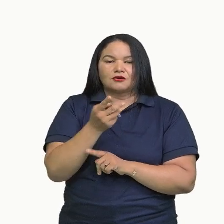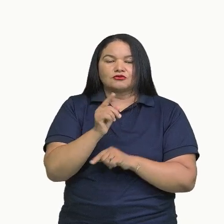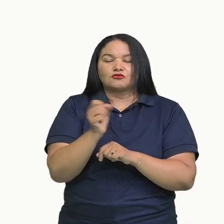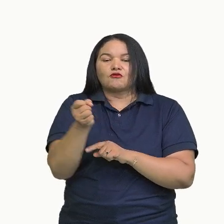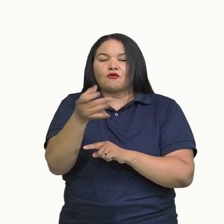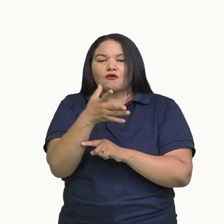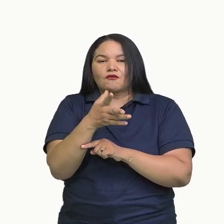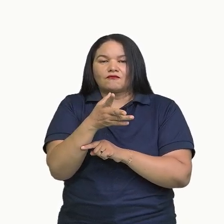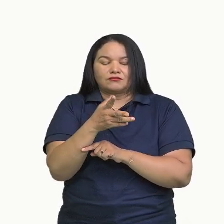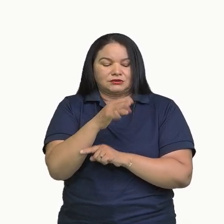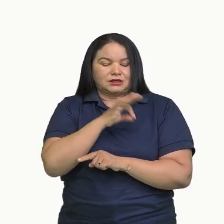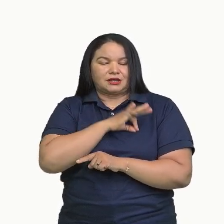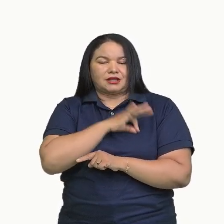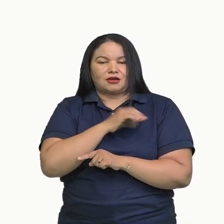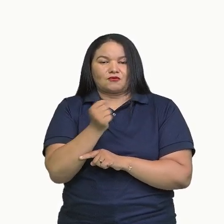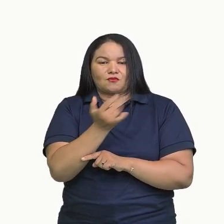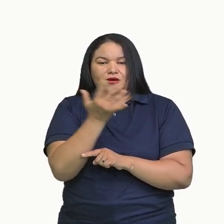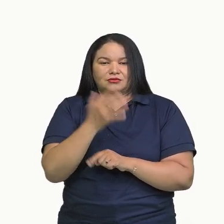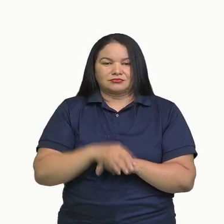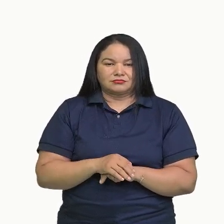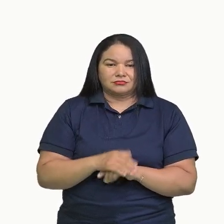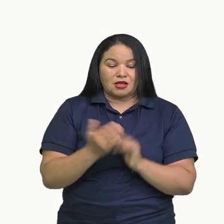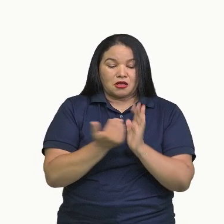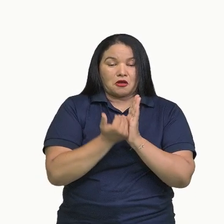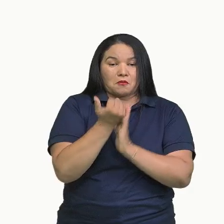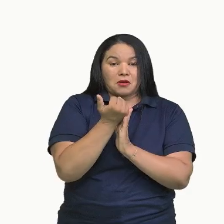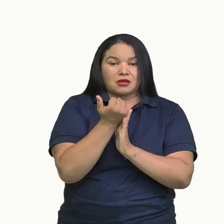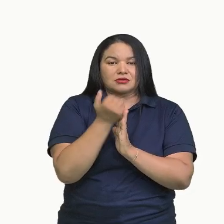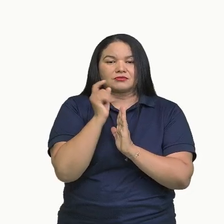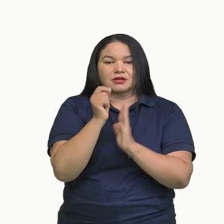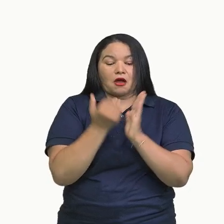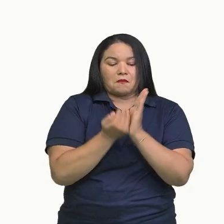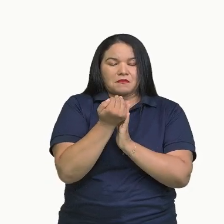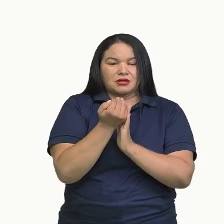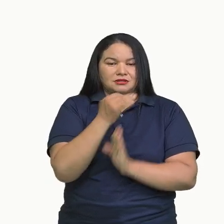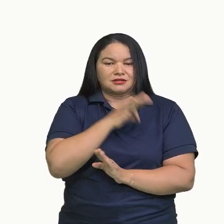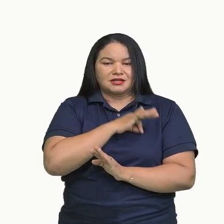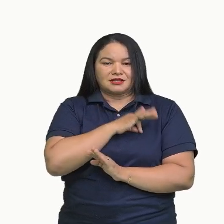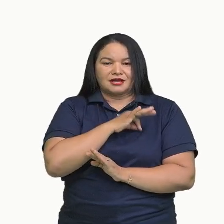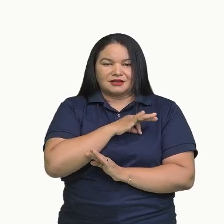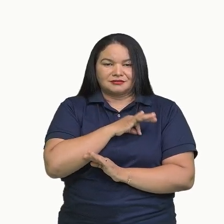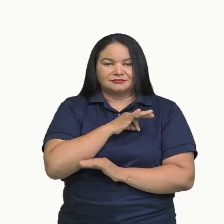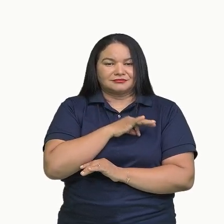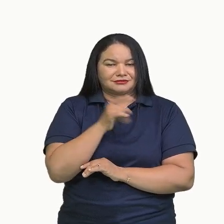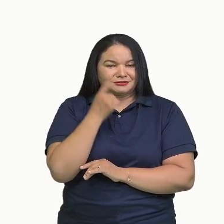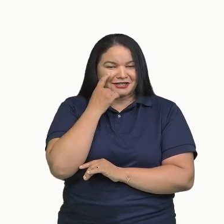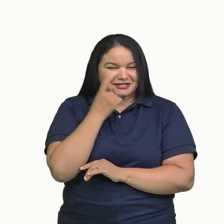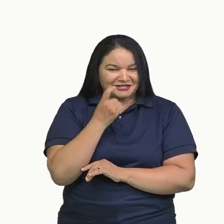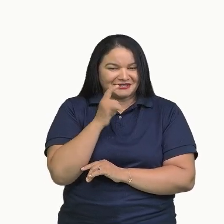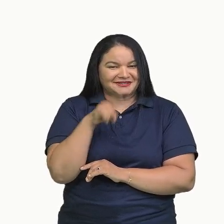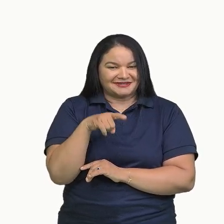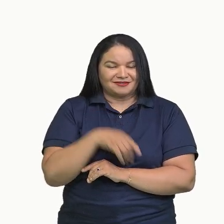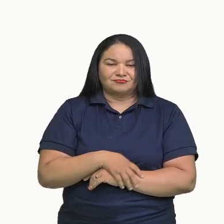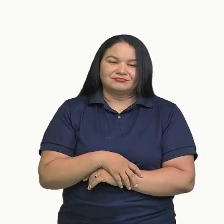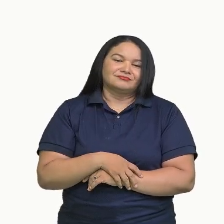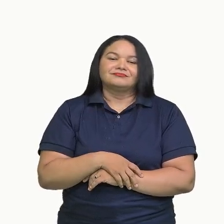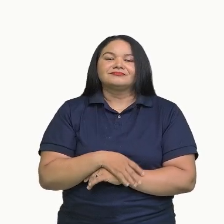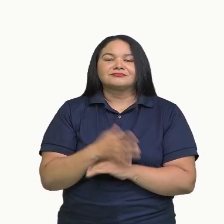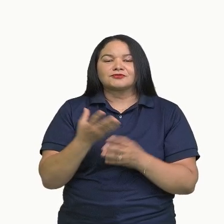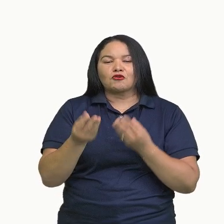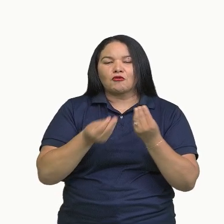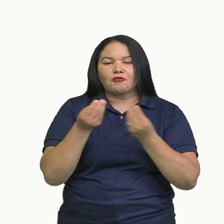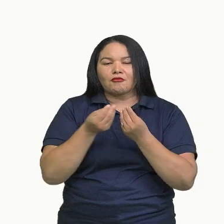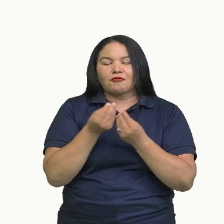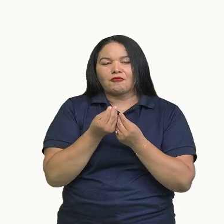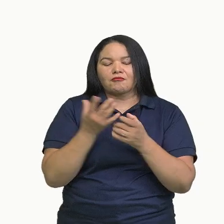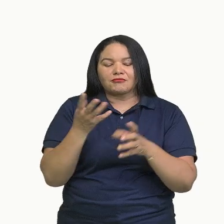Então, vamos juntos aqui calcular o valor do aumento? Até porque aumento e salário muito nos interessa. Como se vai calcular?